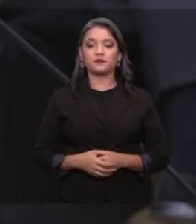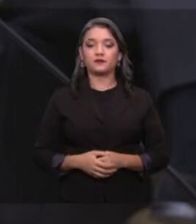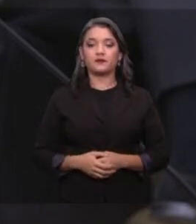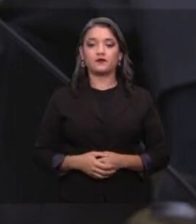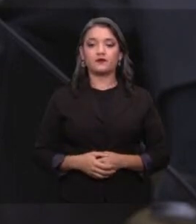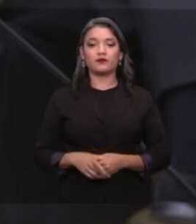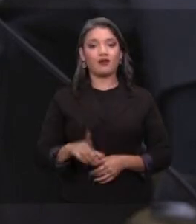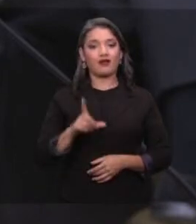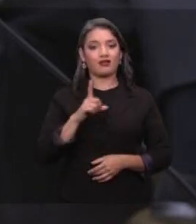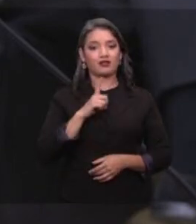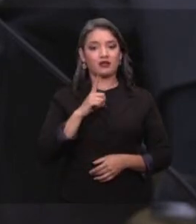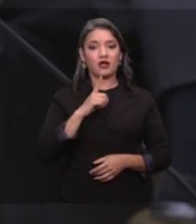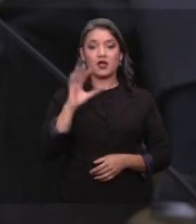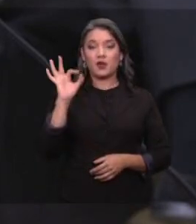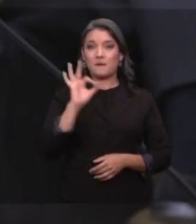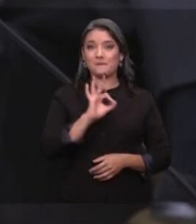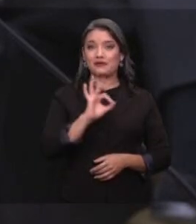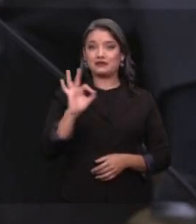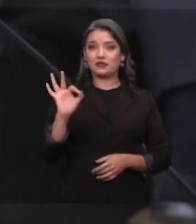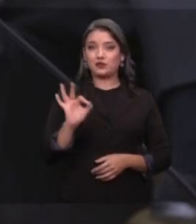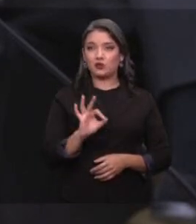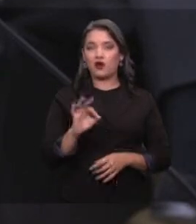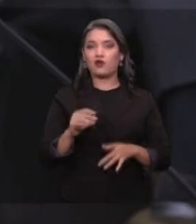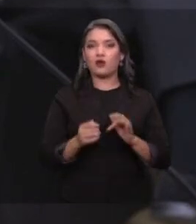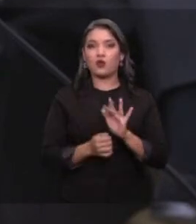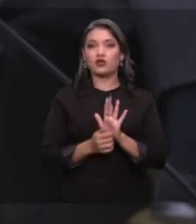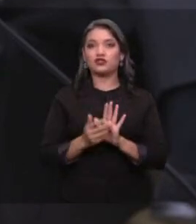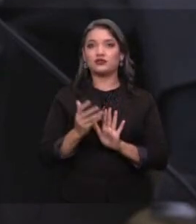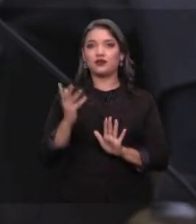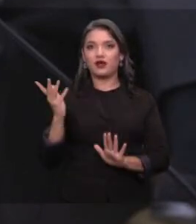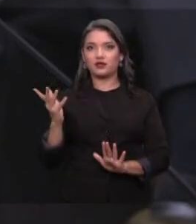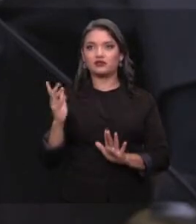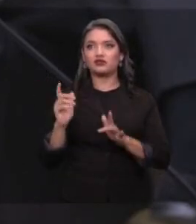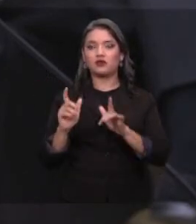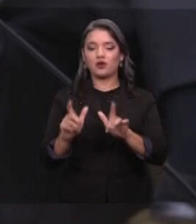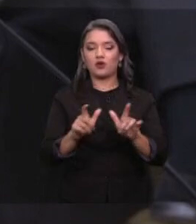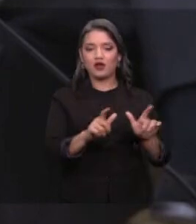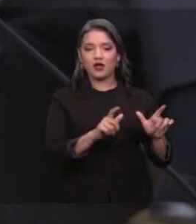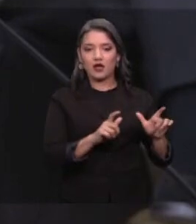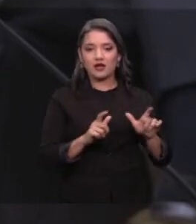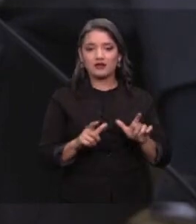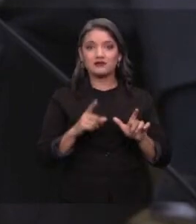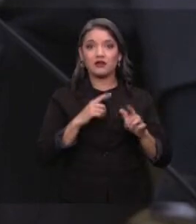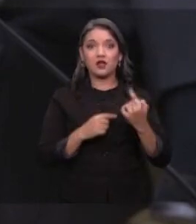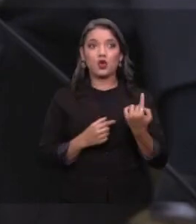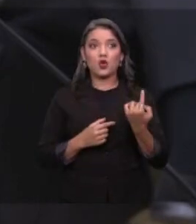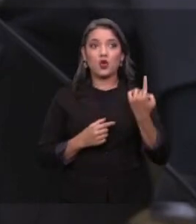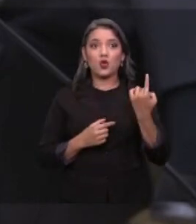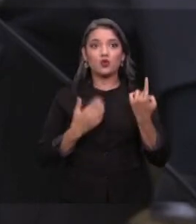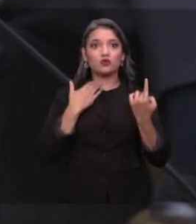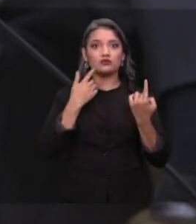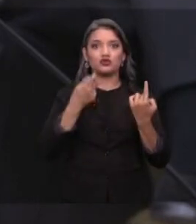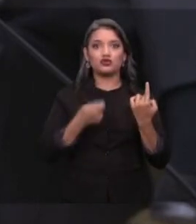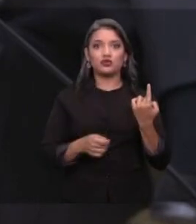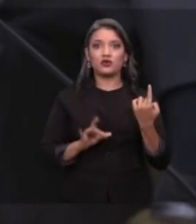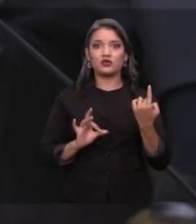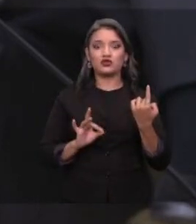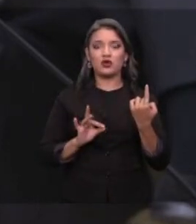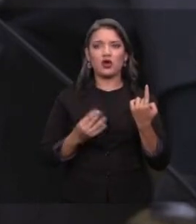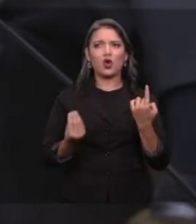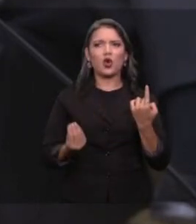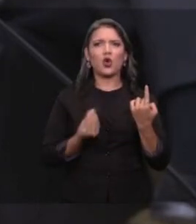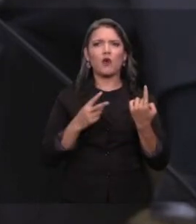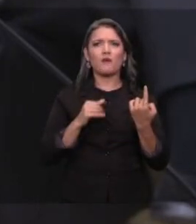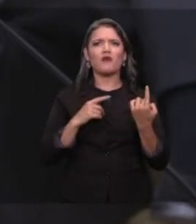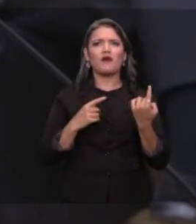percentual substancial de comarcas no Brasil em que judica apenas um magistrado. Como é que se